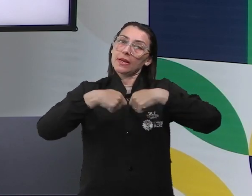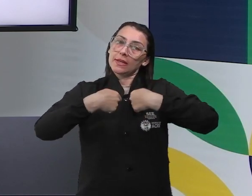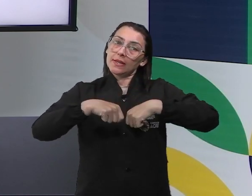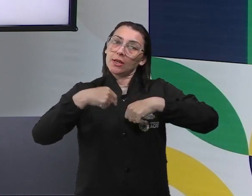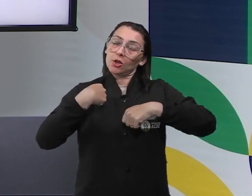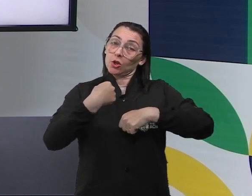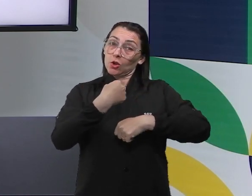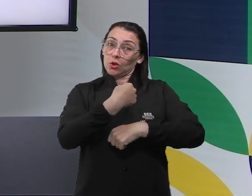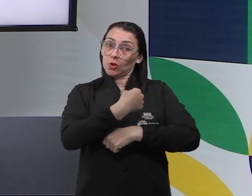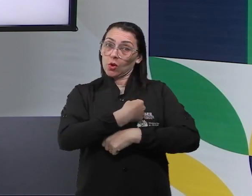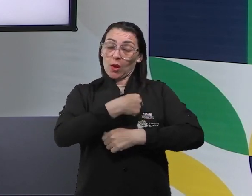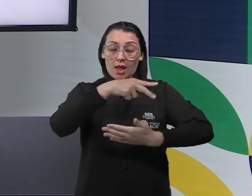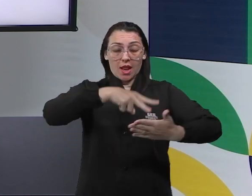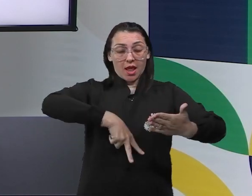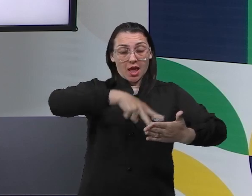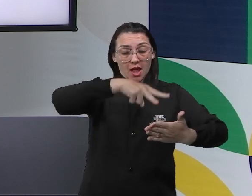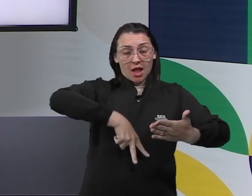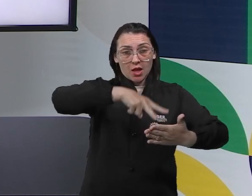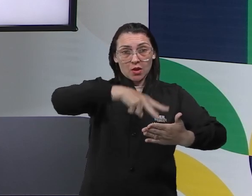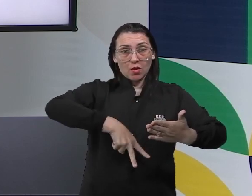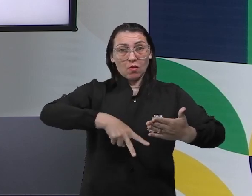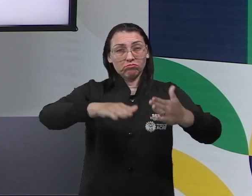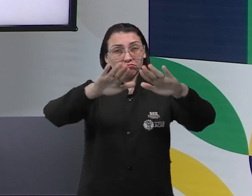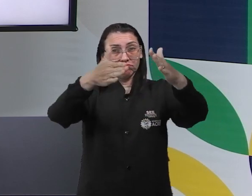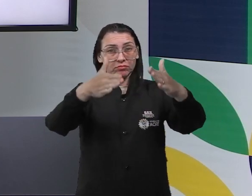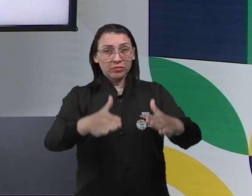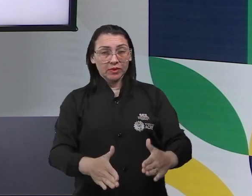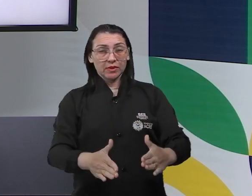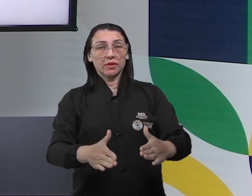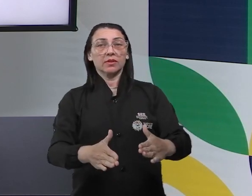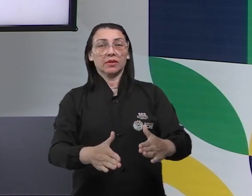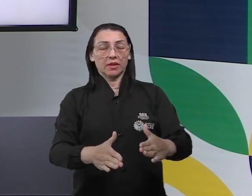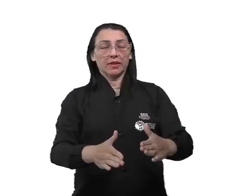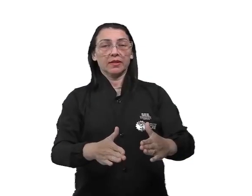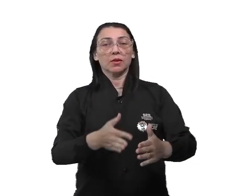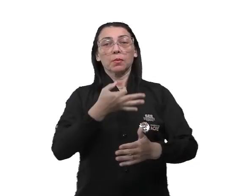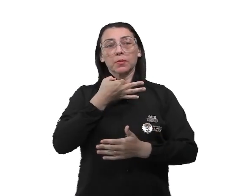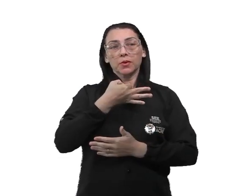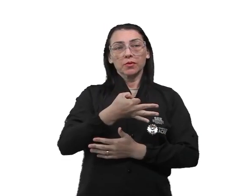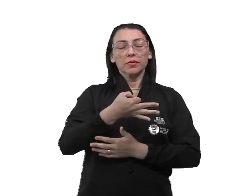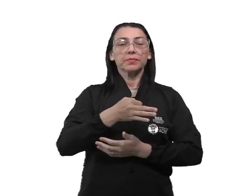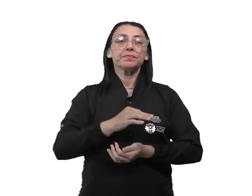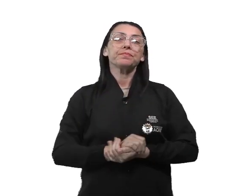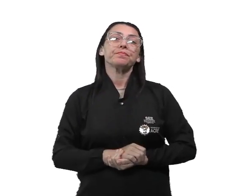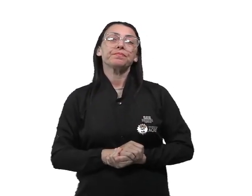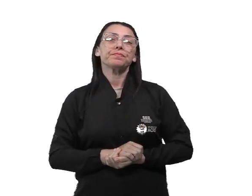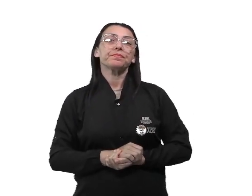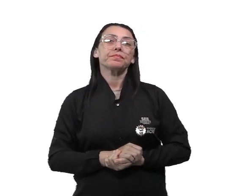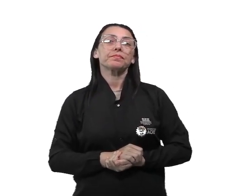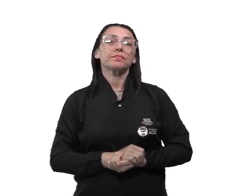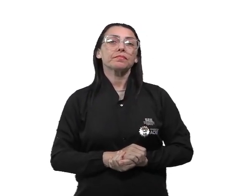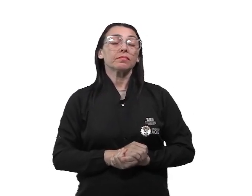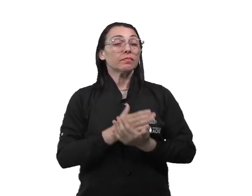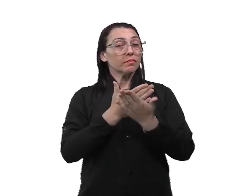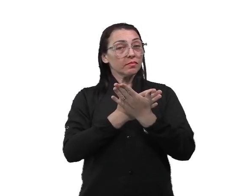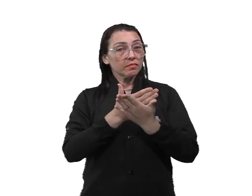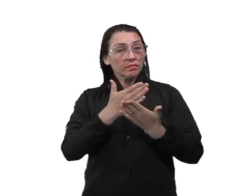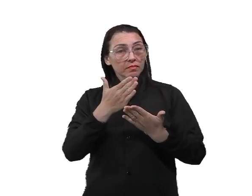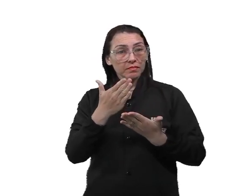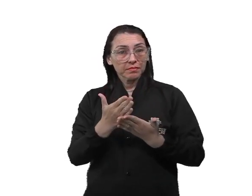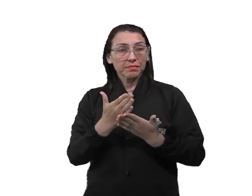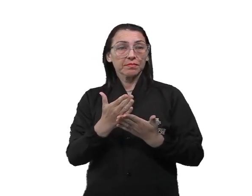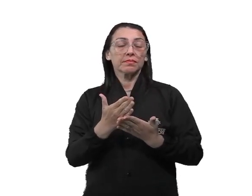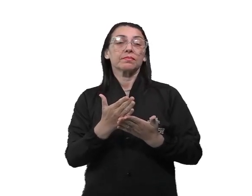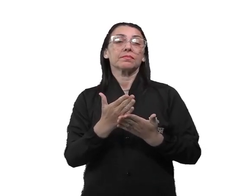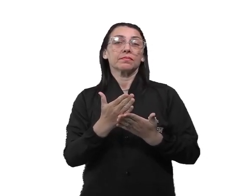gente, como leitor, fazermos uma análise crítica. Vamos lá, olha só. Ele iniciou